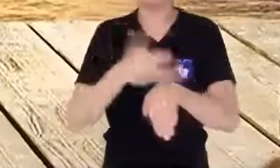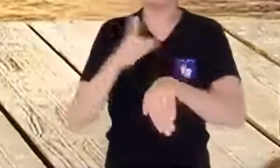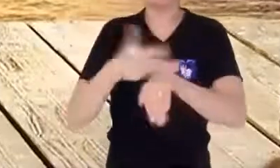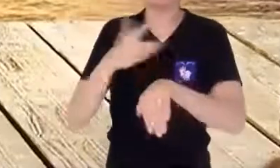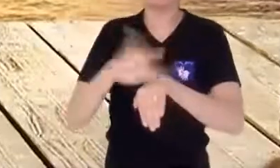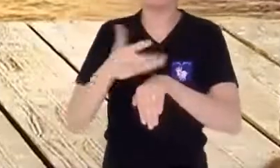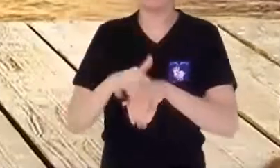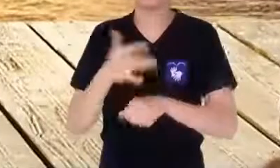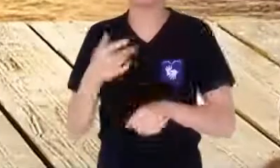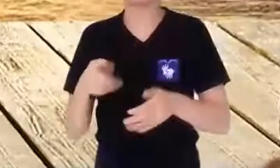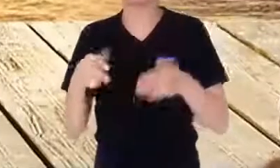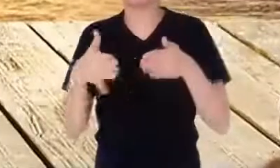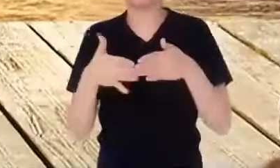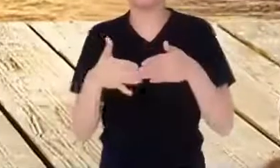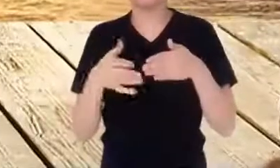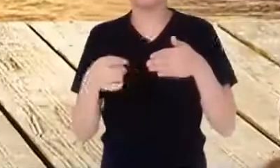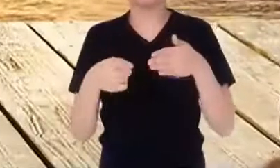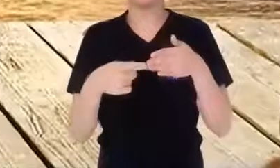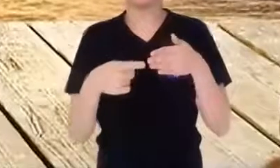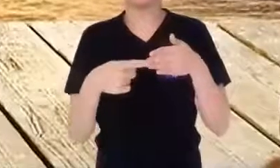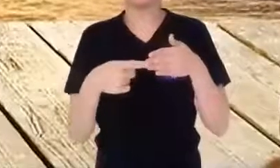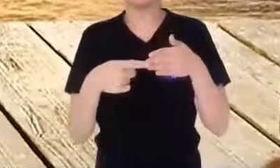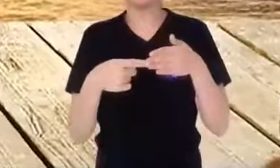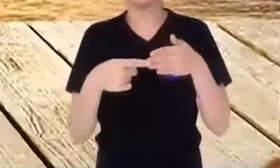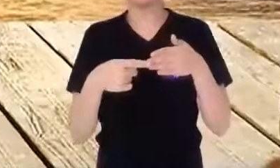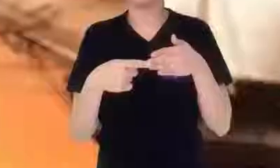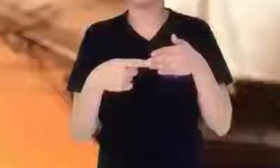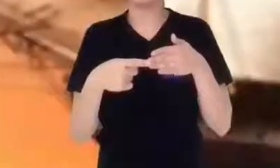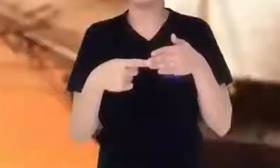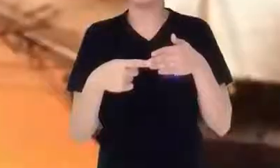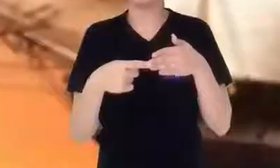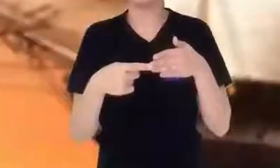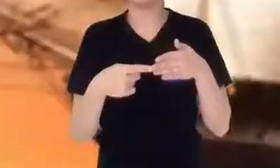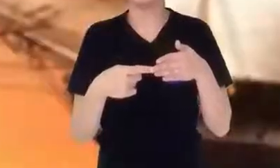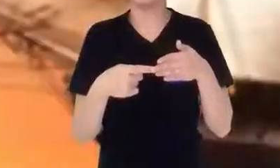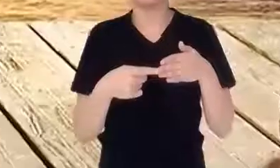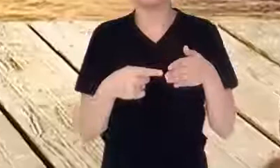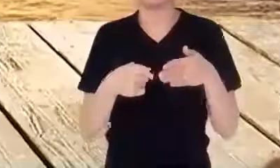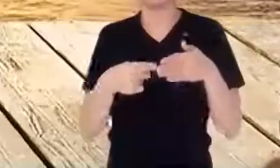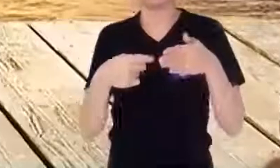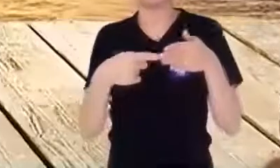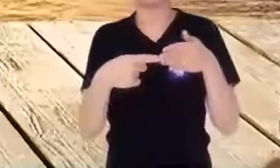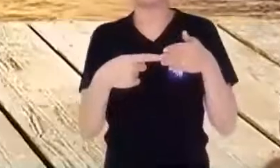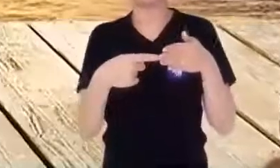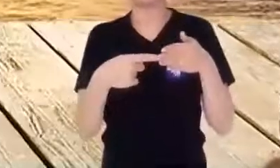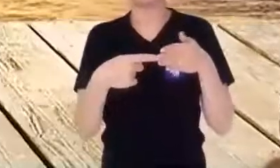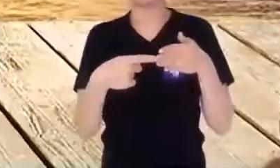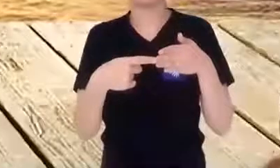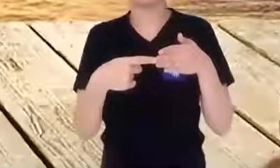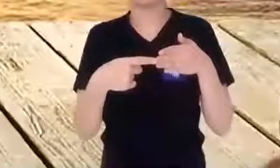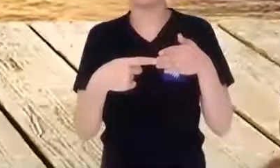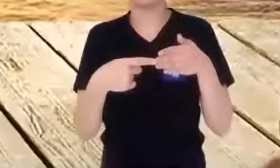errar. Popa! Popa. Proa!